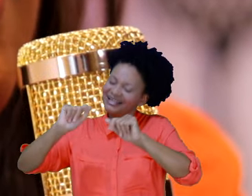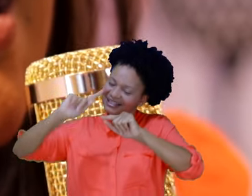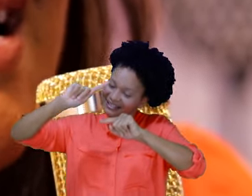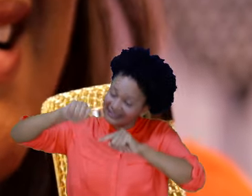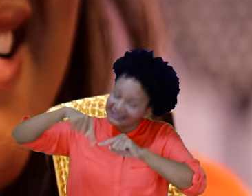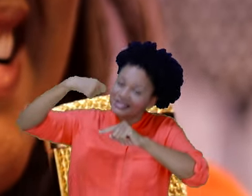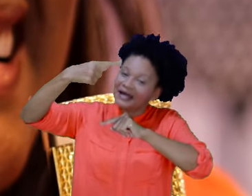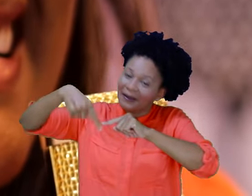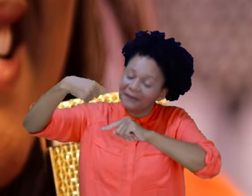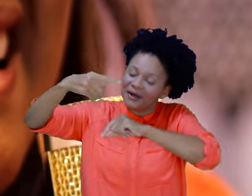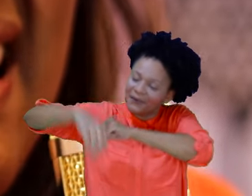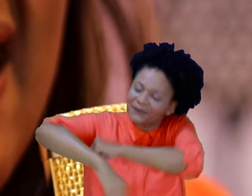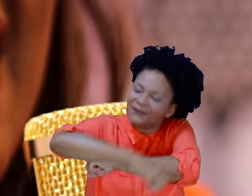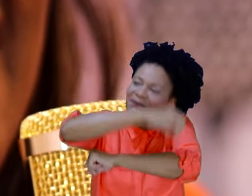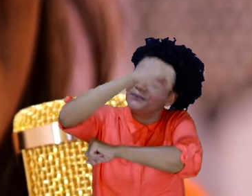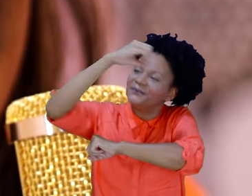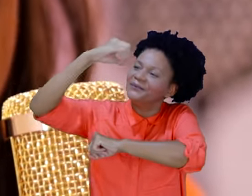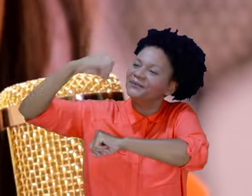agradecerás